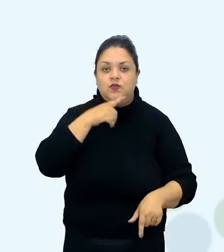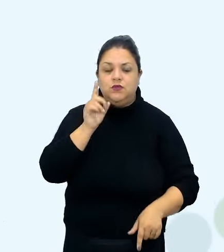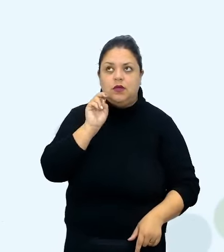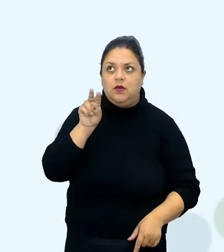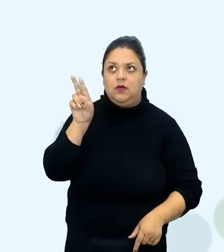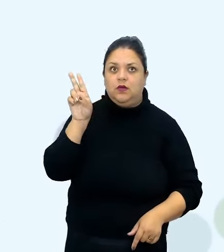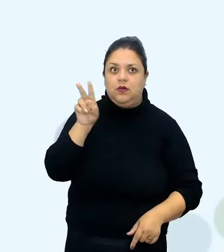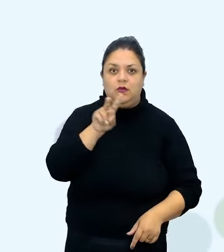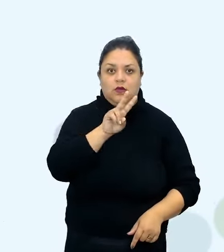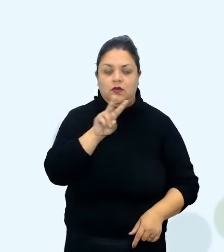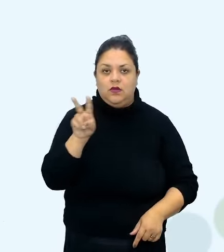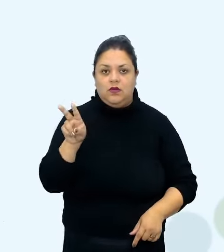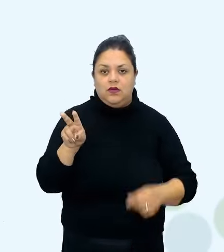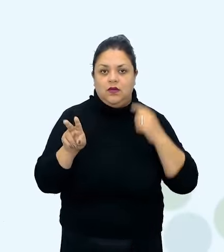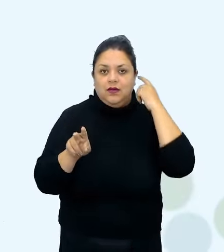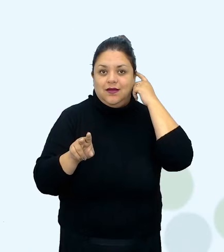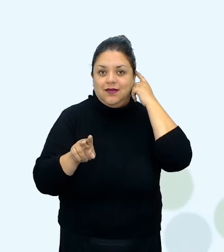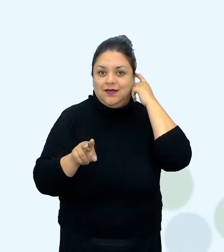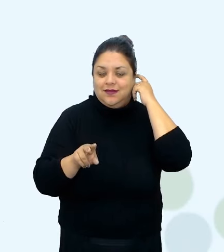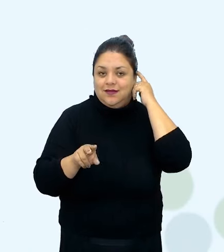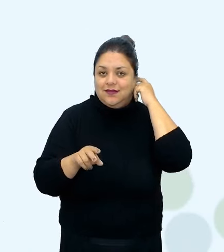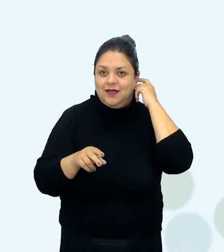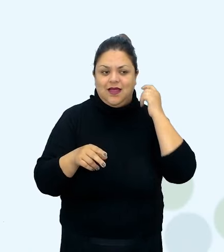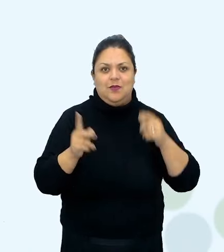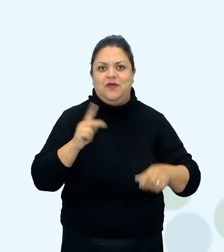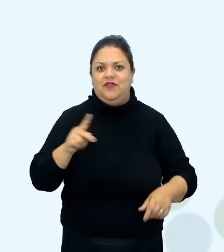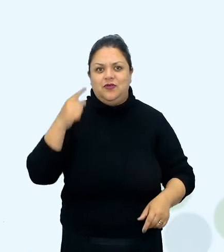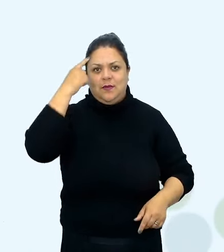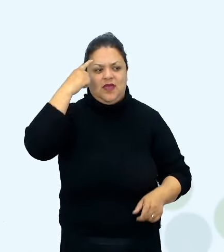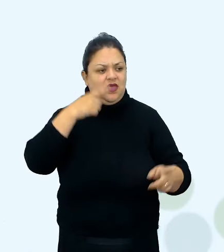e a professora não responde, né? Mas, na verdade, ela está